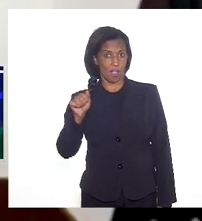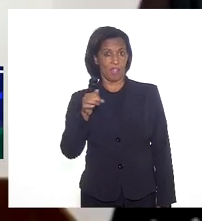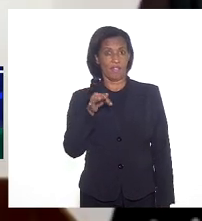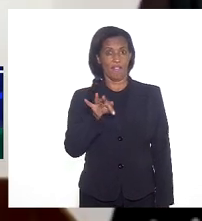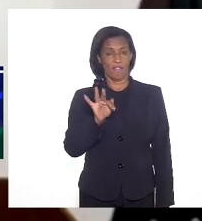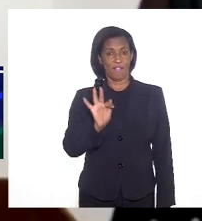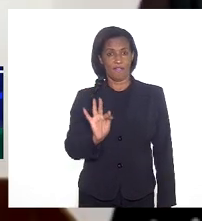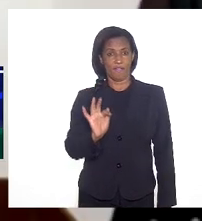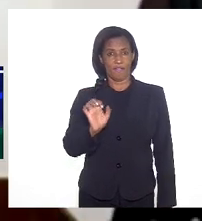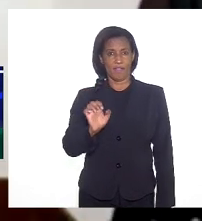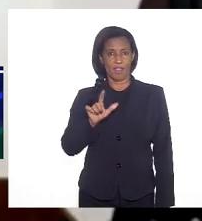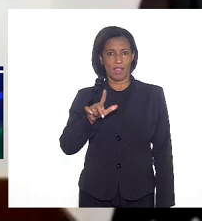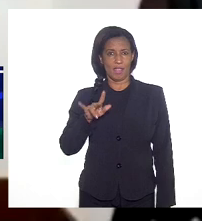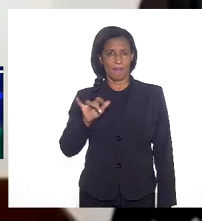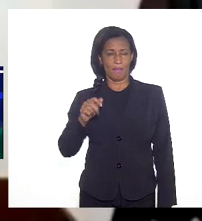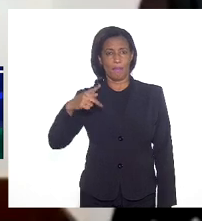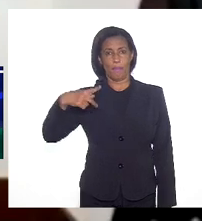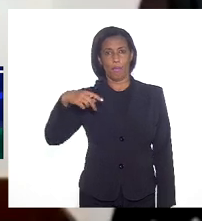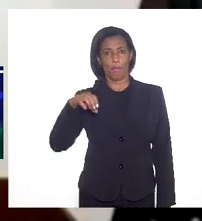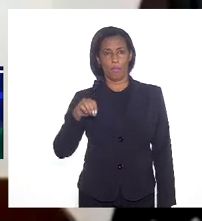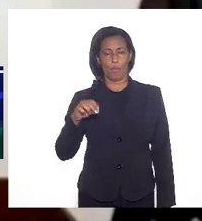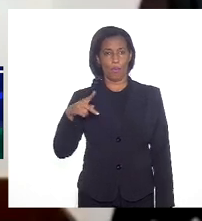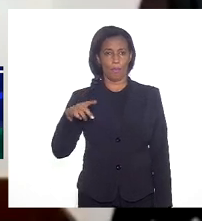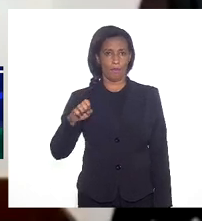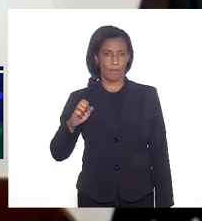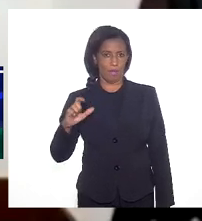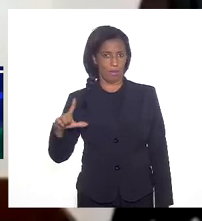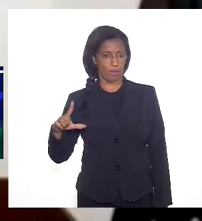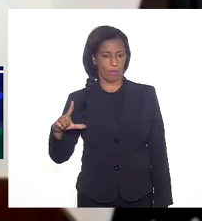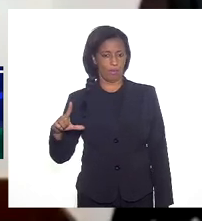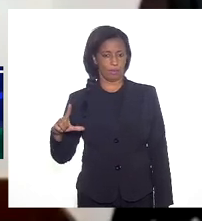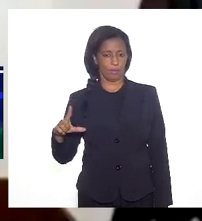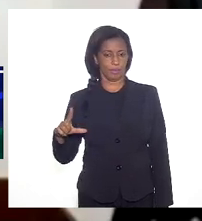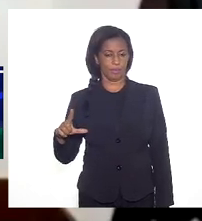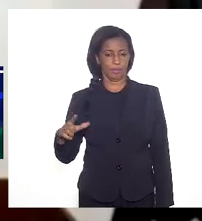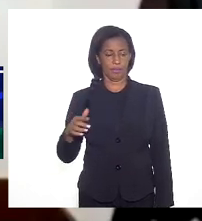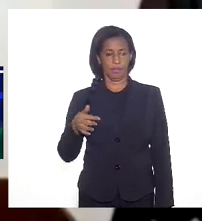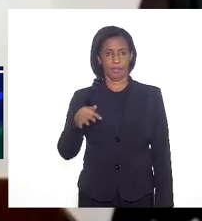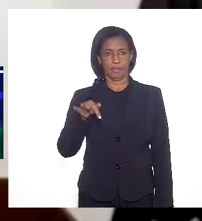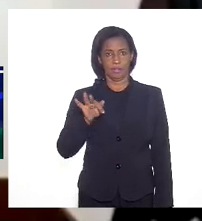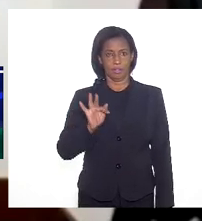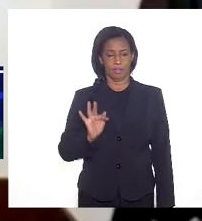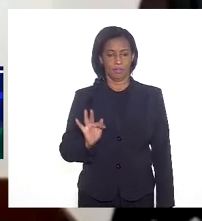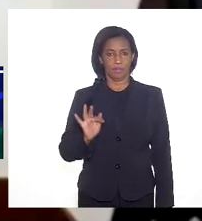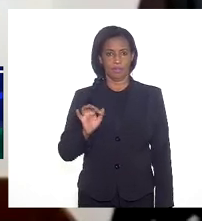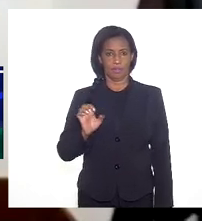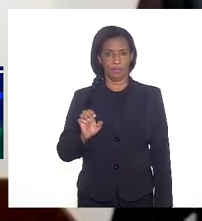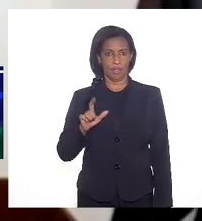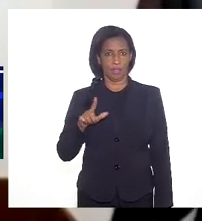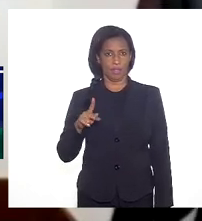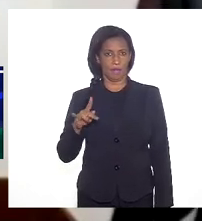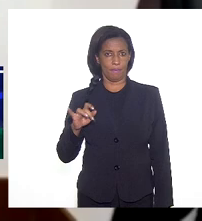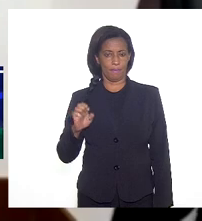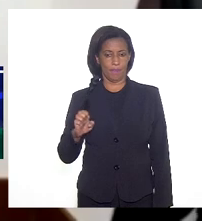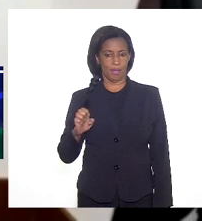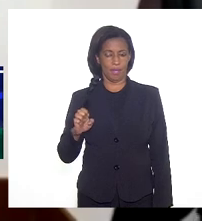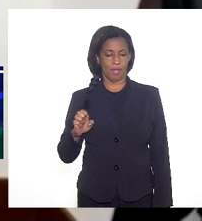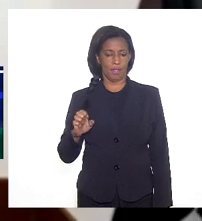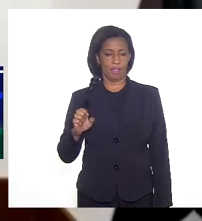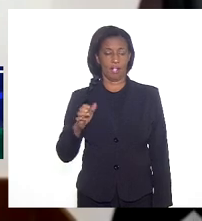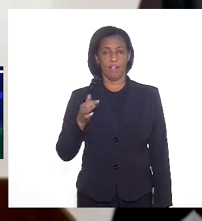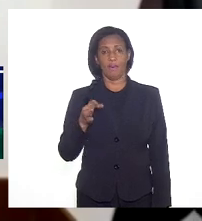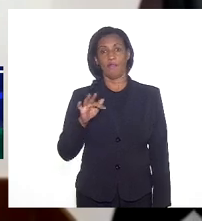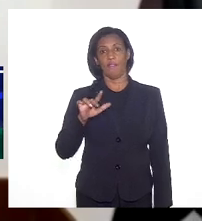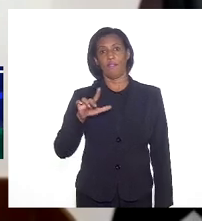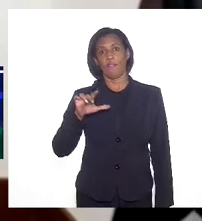Felipe Soares Deputado Felipe Poubel Felipe Poubel Deputado Flávio